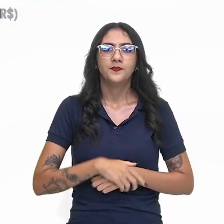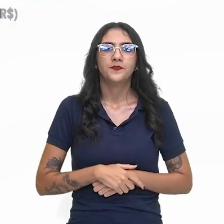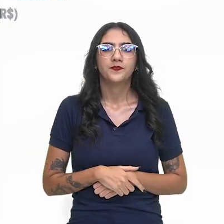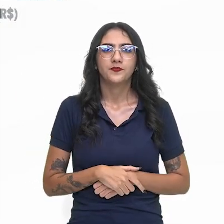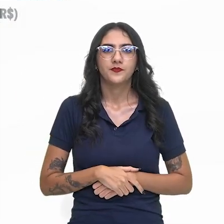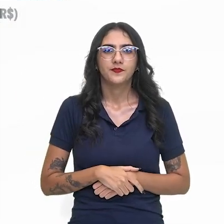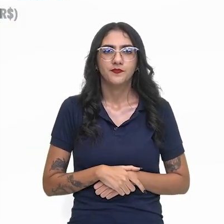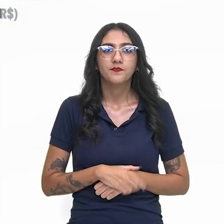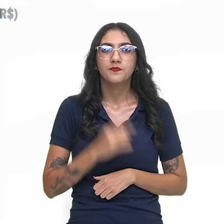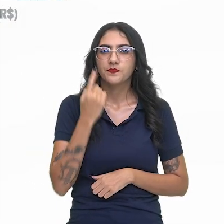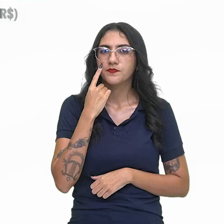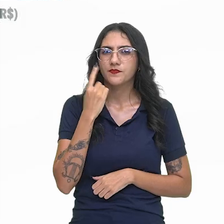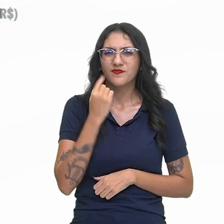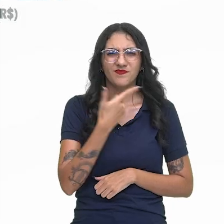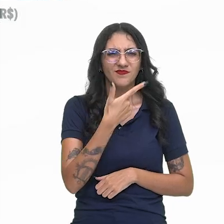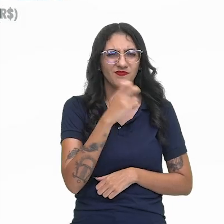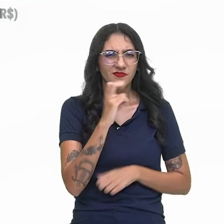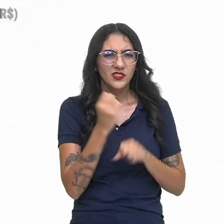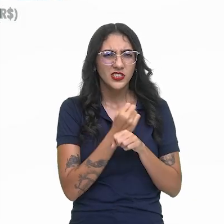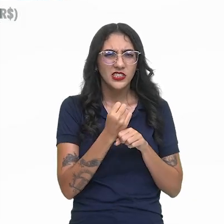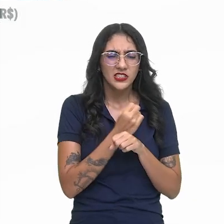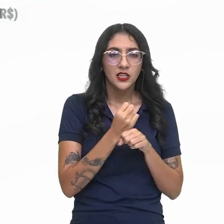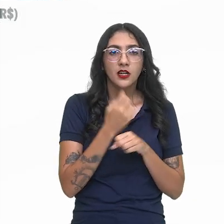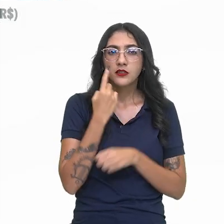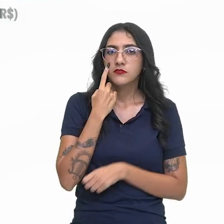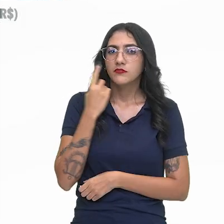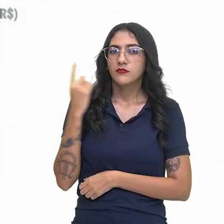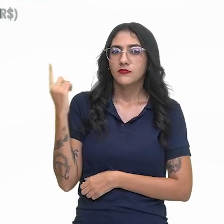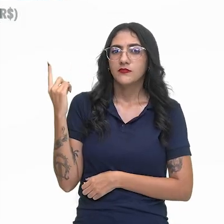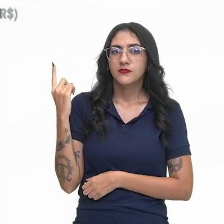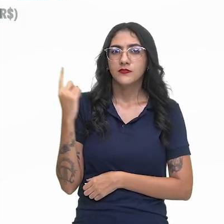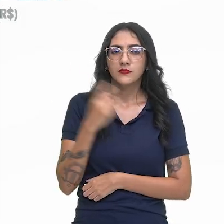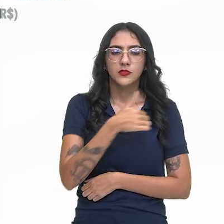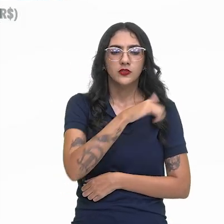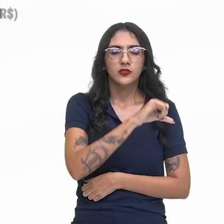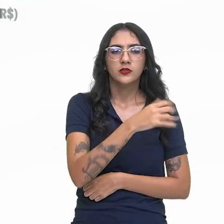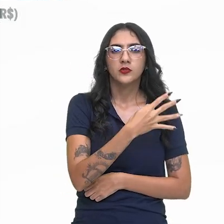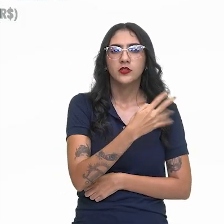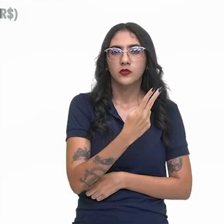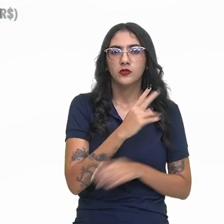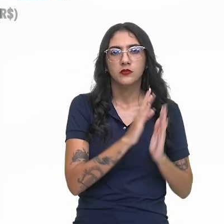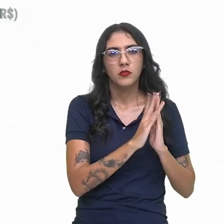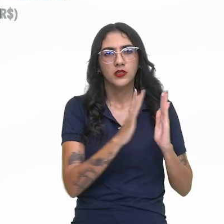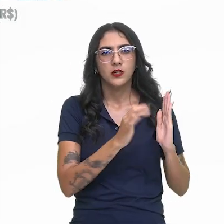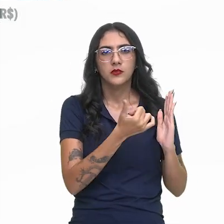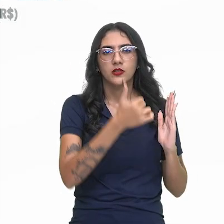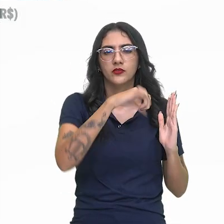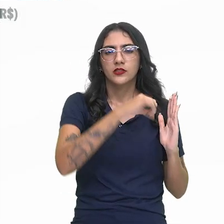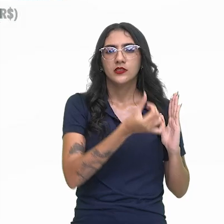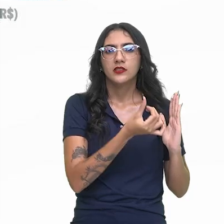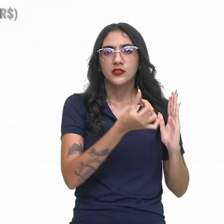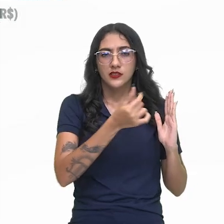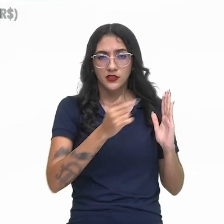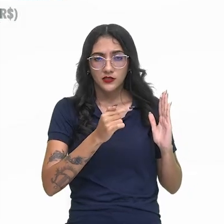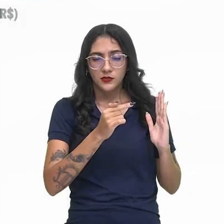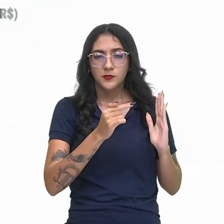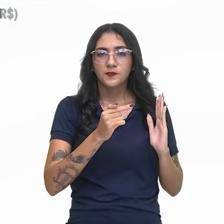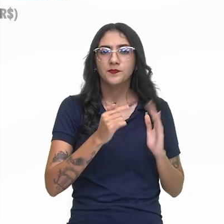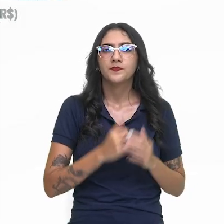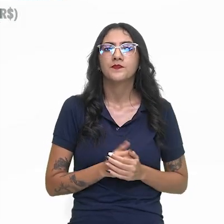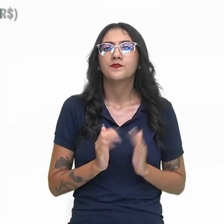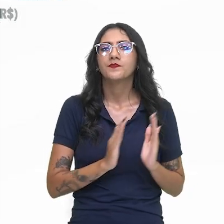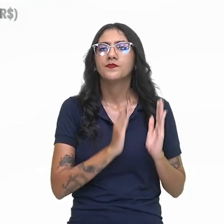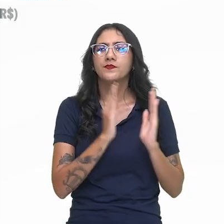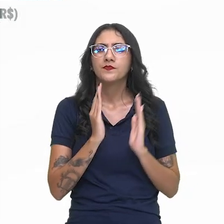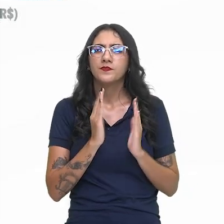gente vai ter por 25 anos o Cruzeiro, de 1942 até 1967.